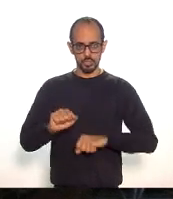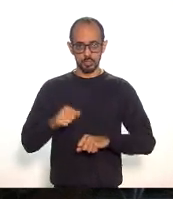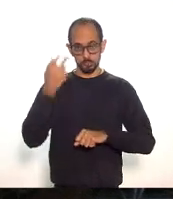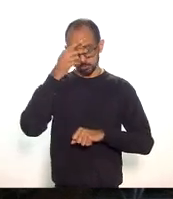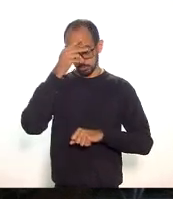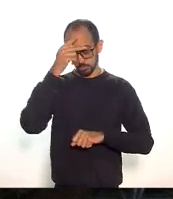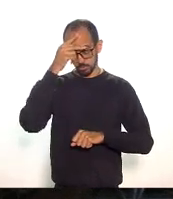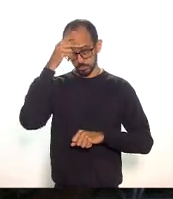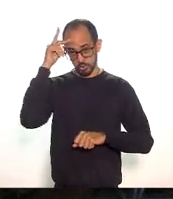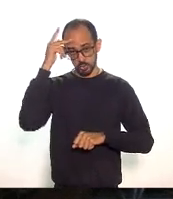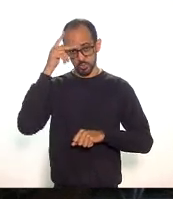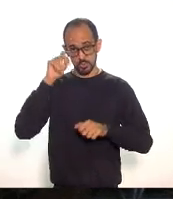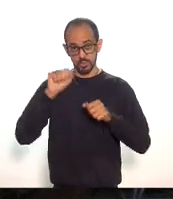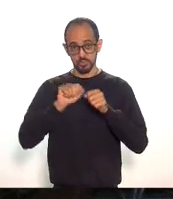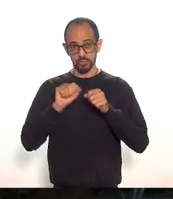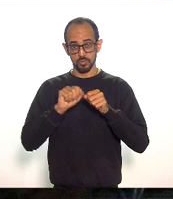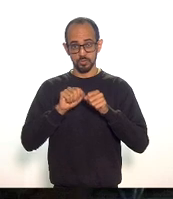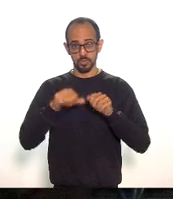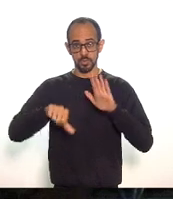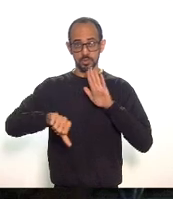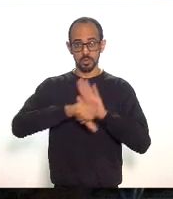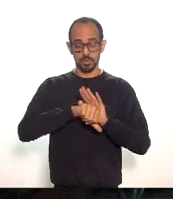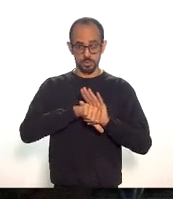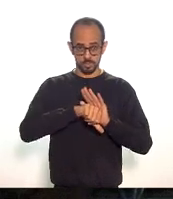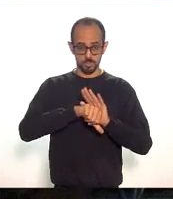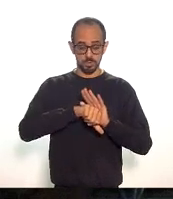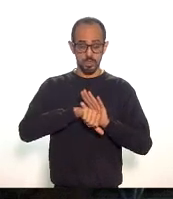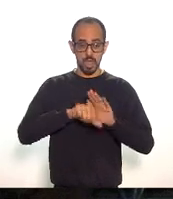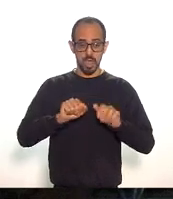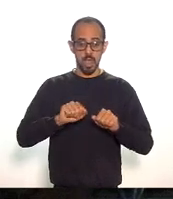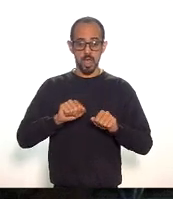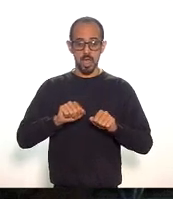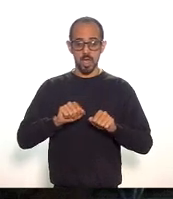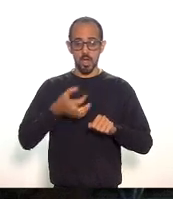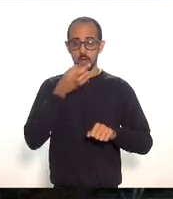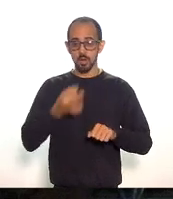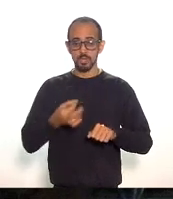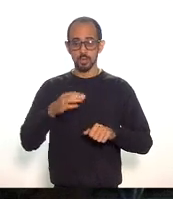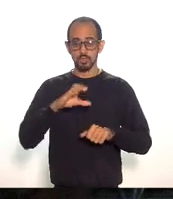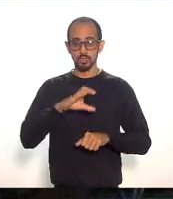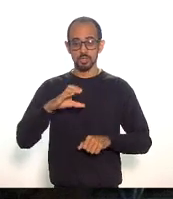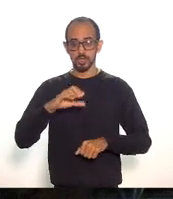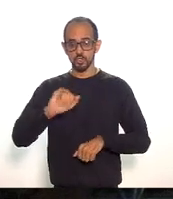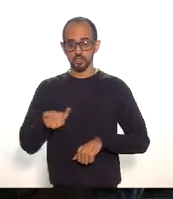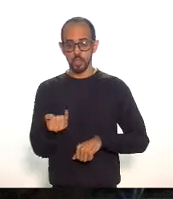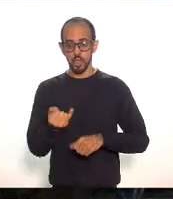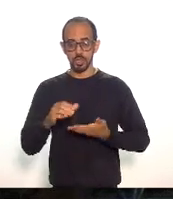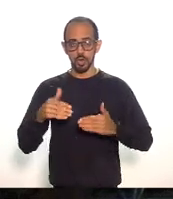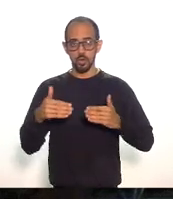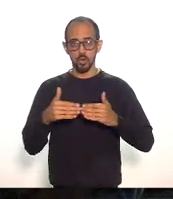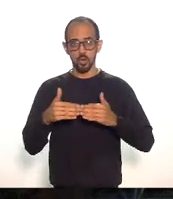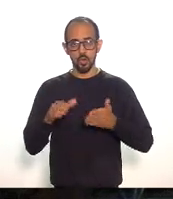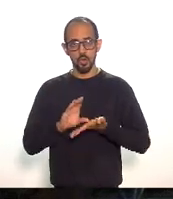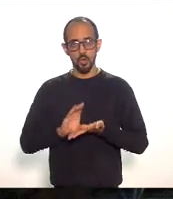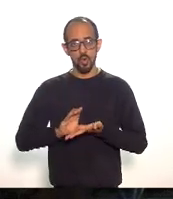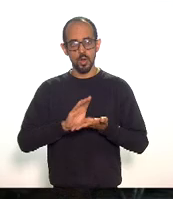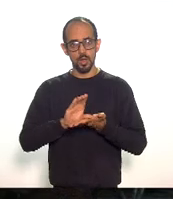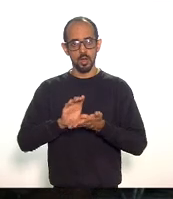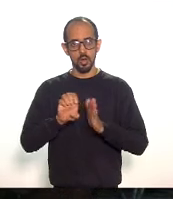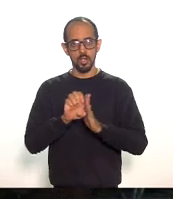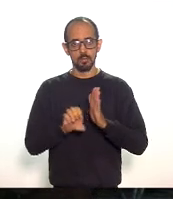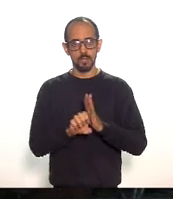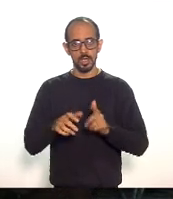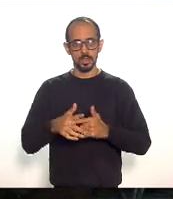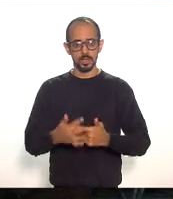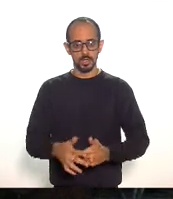e da outras providências. Pareceres da Comissão de Constituição e Justiça pela constitucionalidade com emendas, concluído por substitutivo, de